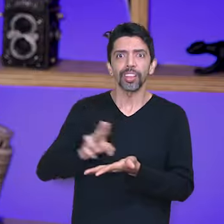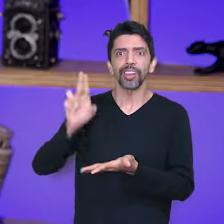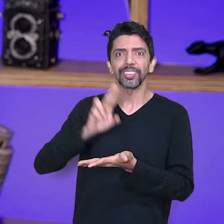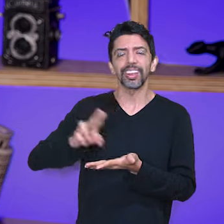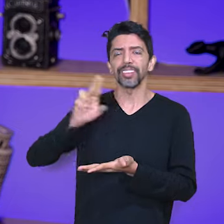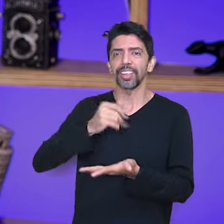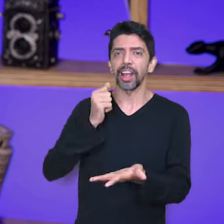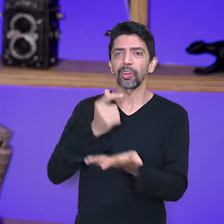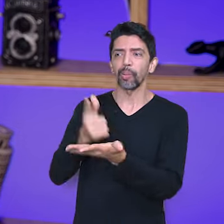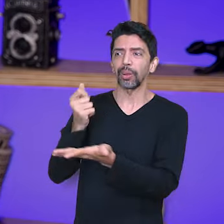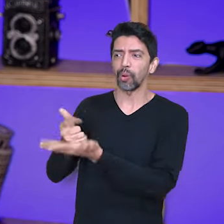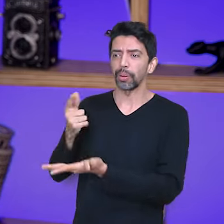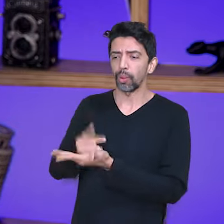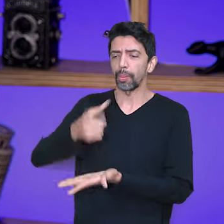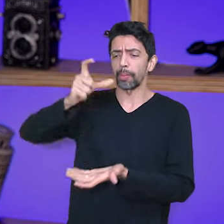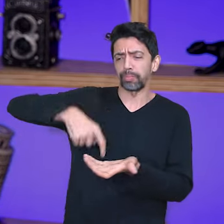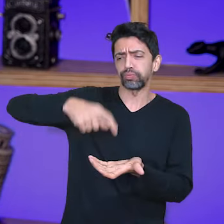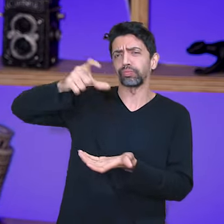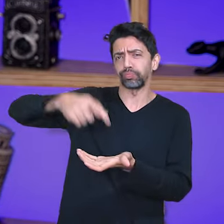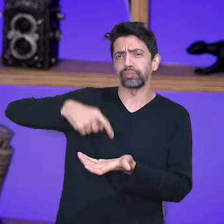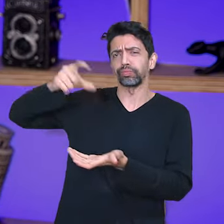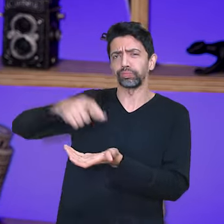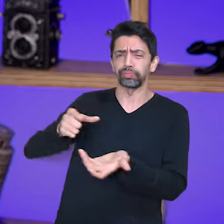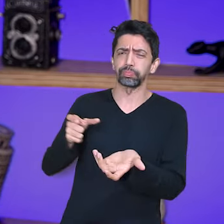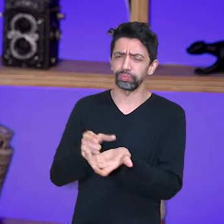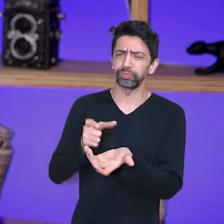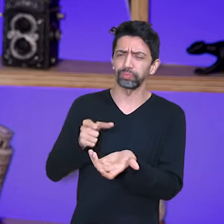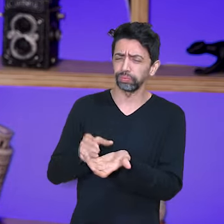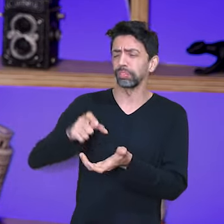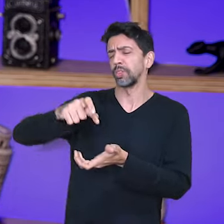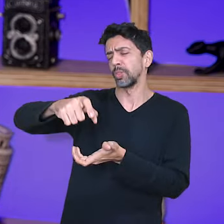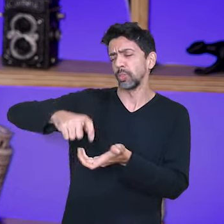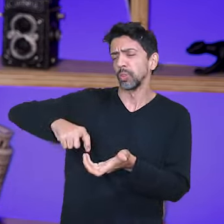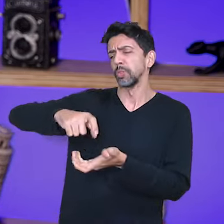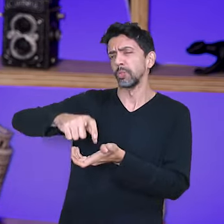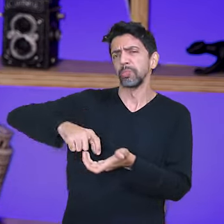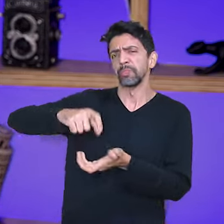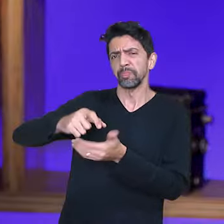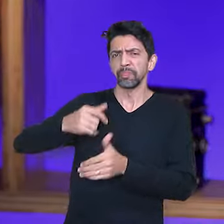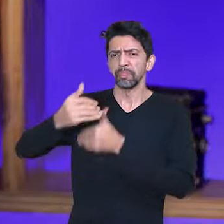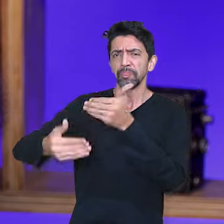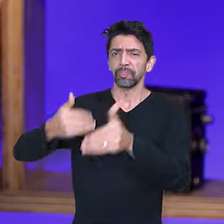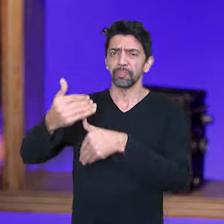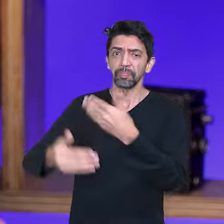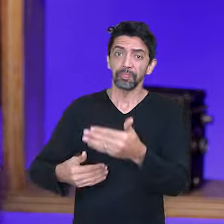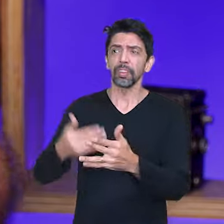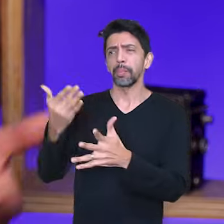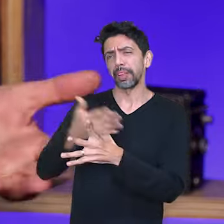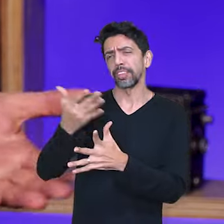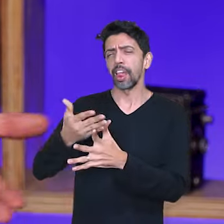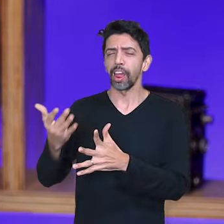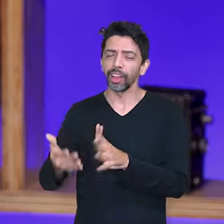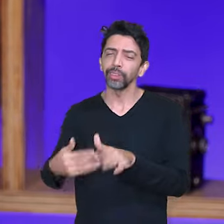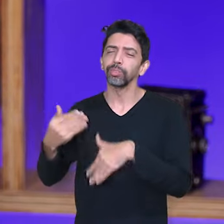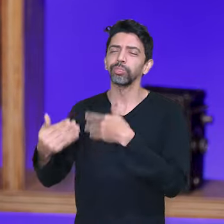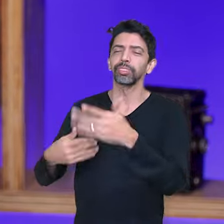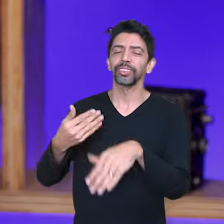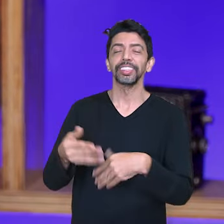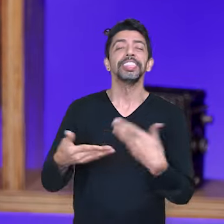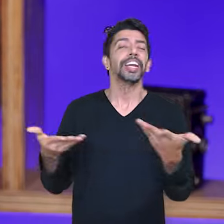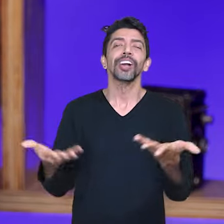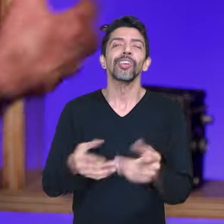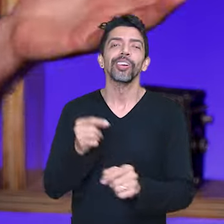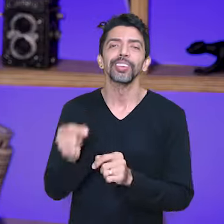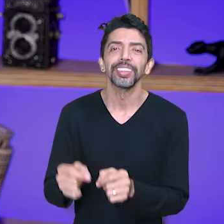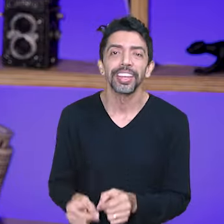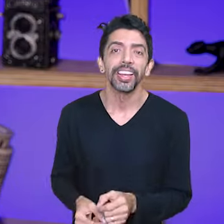E foram evoluindo, né? Agora é parcelado, eu posso parcelar no cartão de crédito. Aí depois veio o Pix, que agora você tira o seu dinheiro em